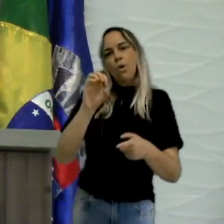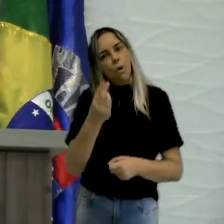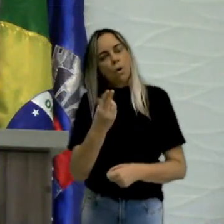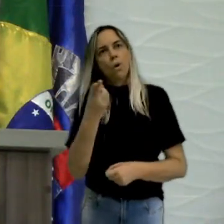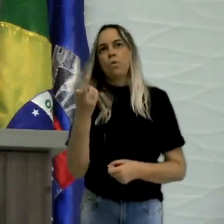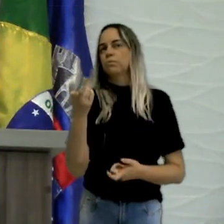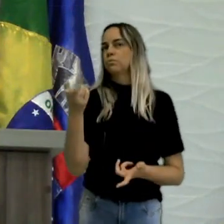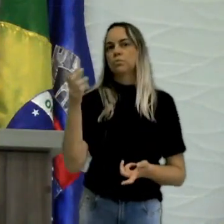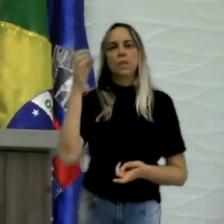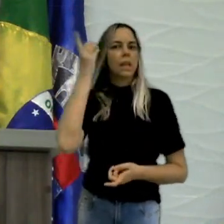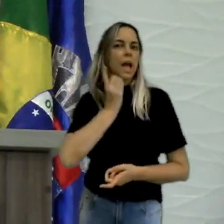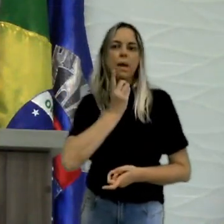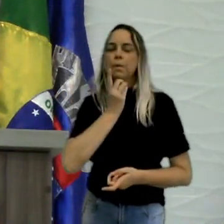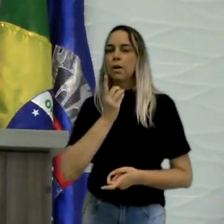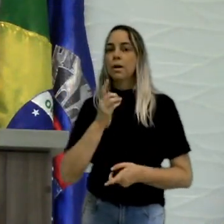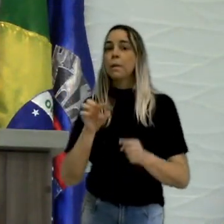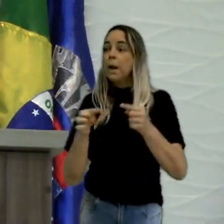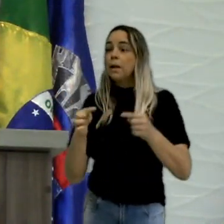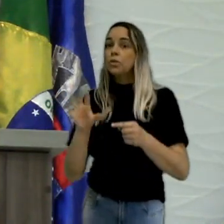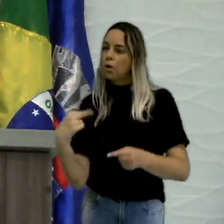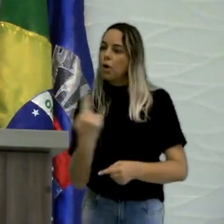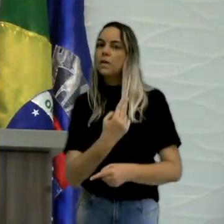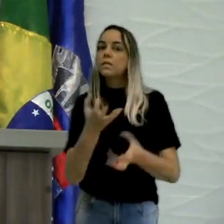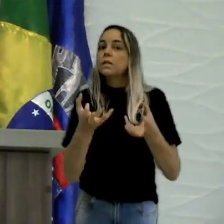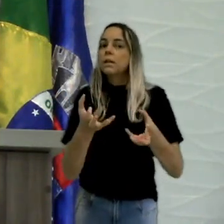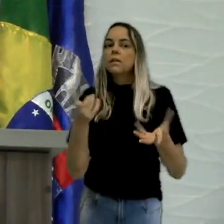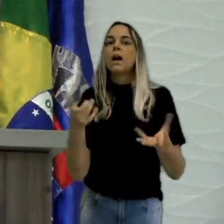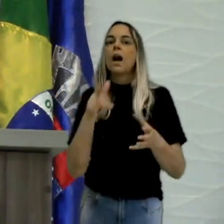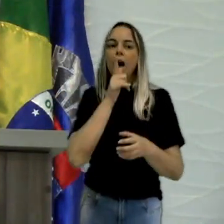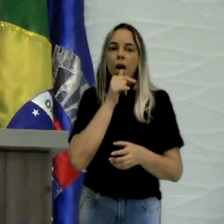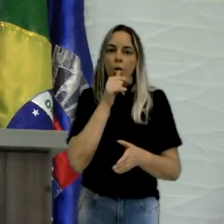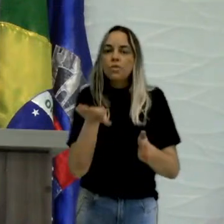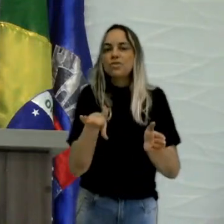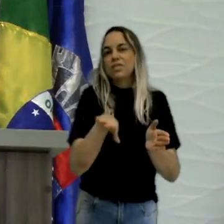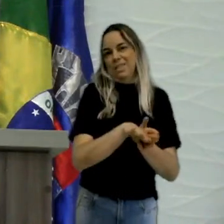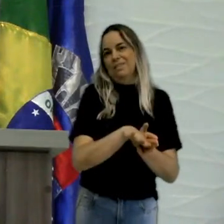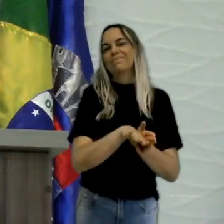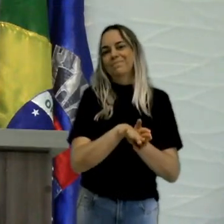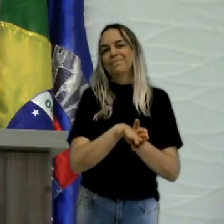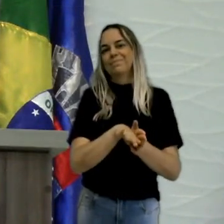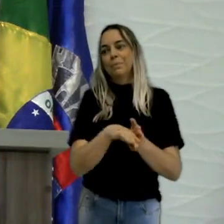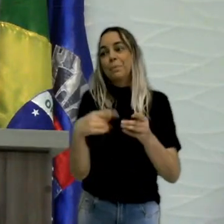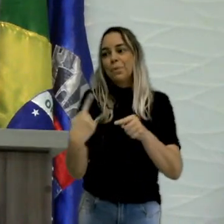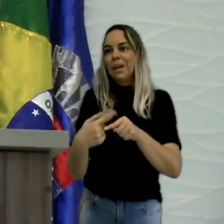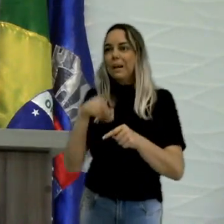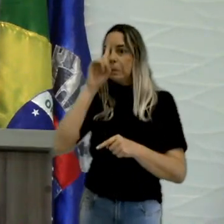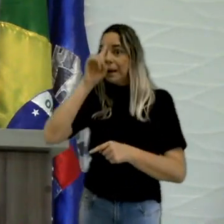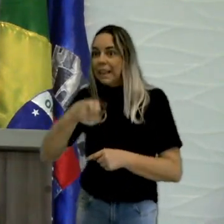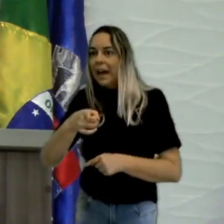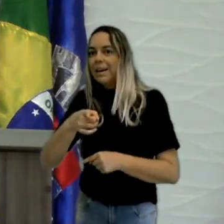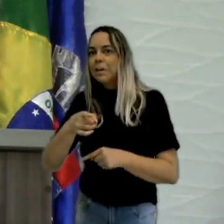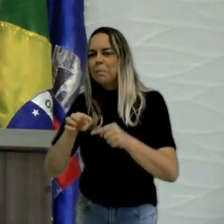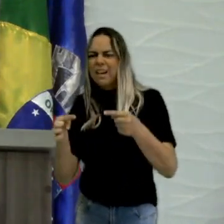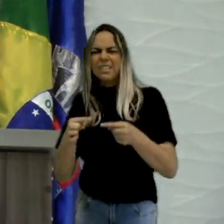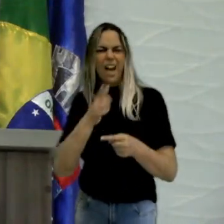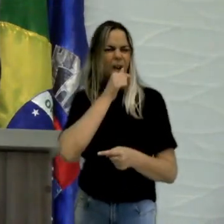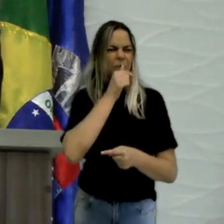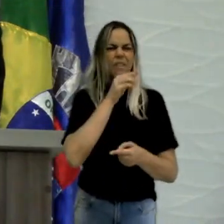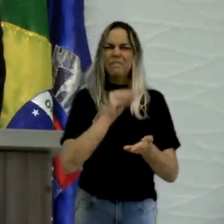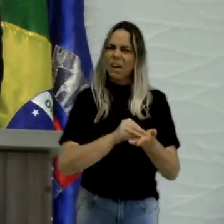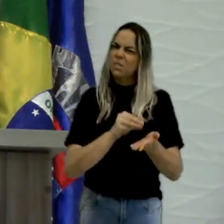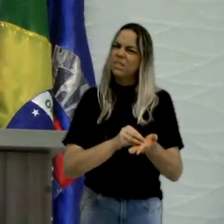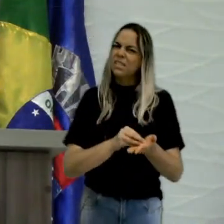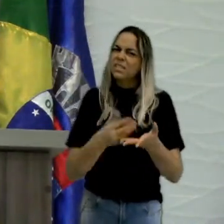água chegue e que os problemas sejam contidos. Agora, dizer que manda e a água não chega, isso não resolve. Para que dizer que